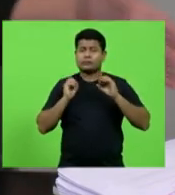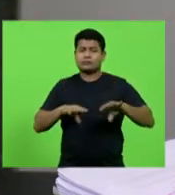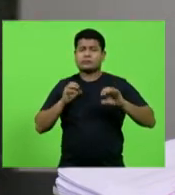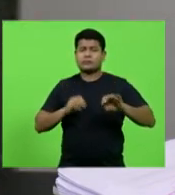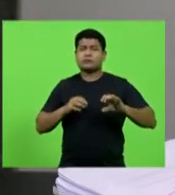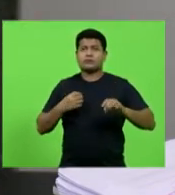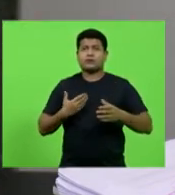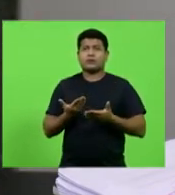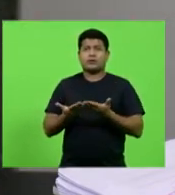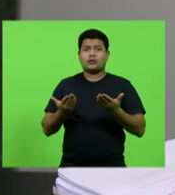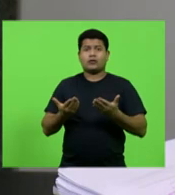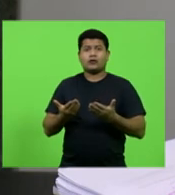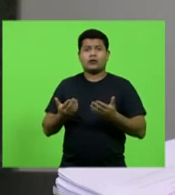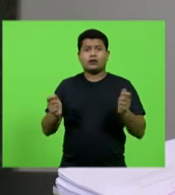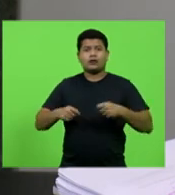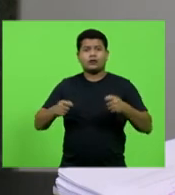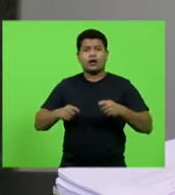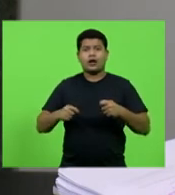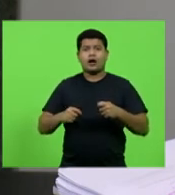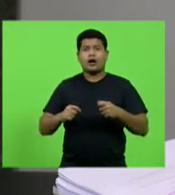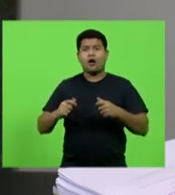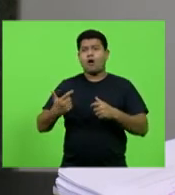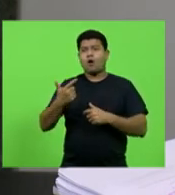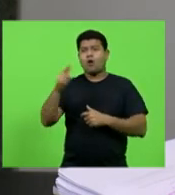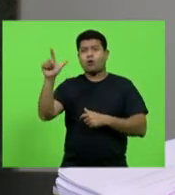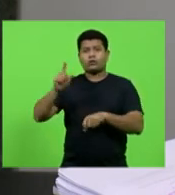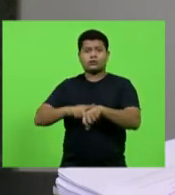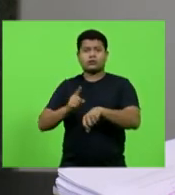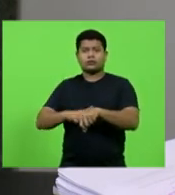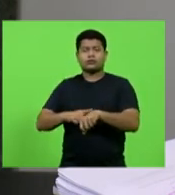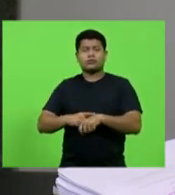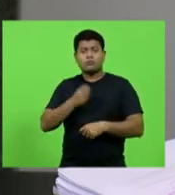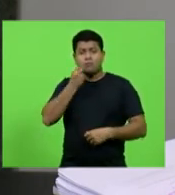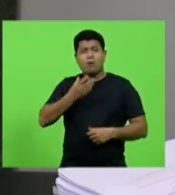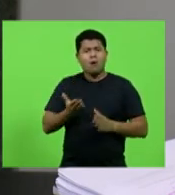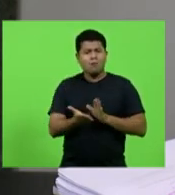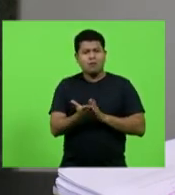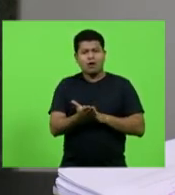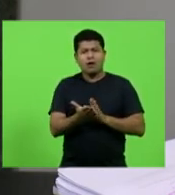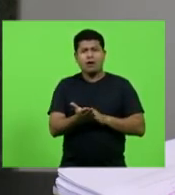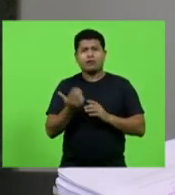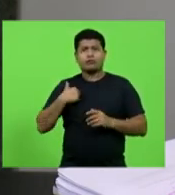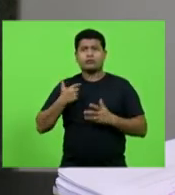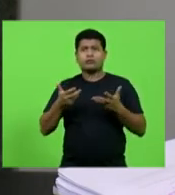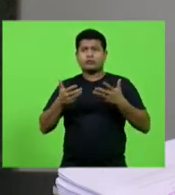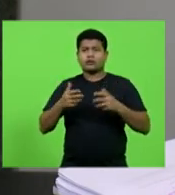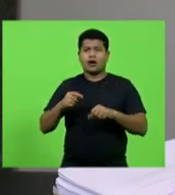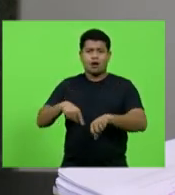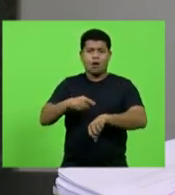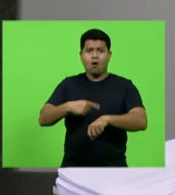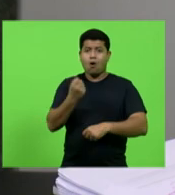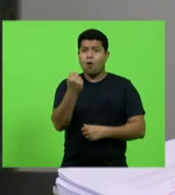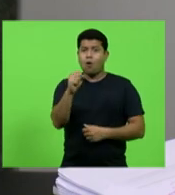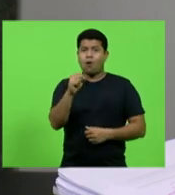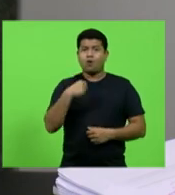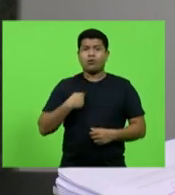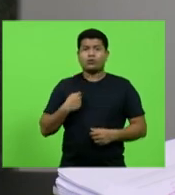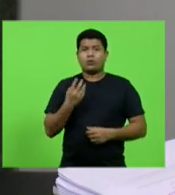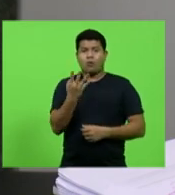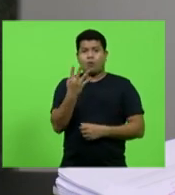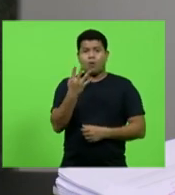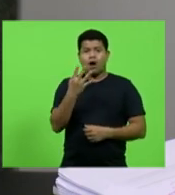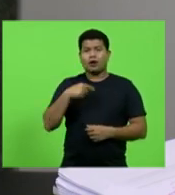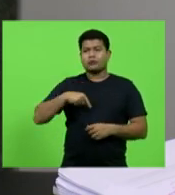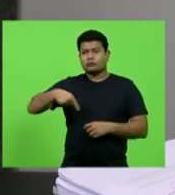isso em outro horário. Que bom, parabéns, eu quero ficar oito horas, quatro vai para a escola